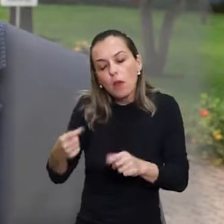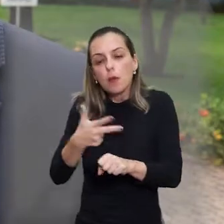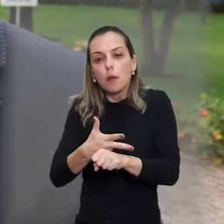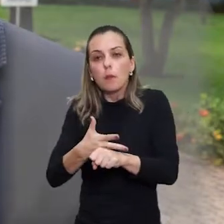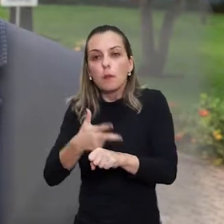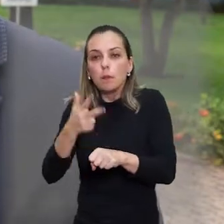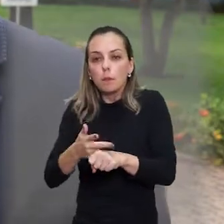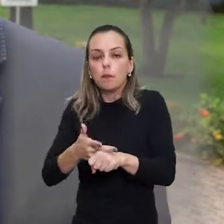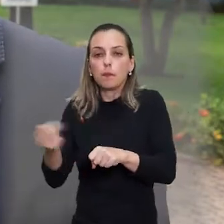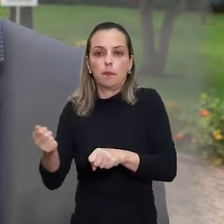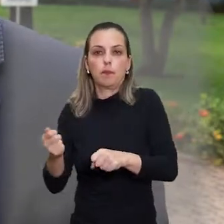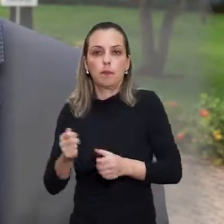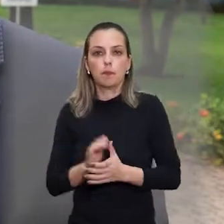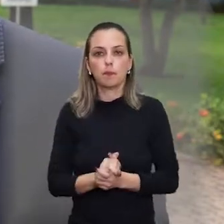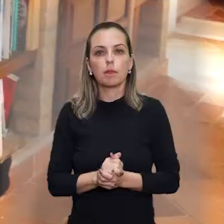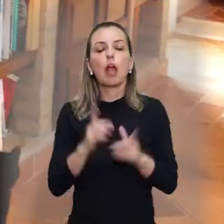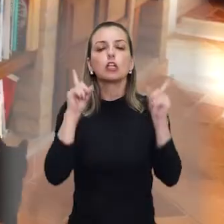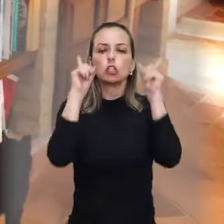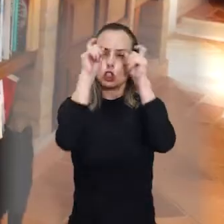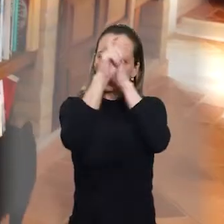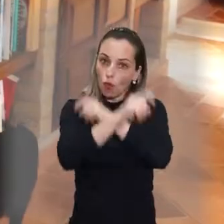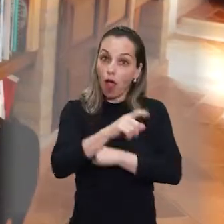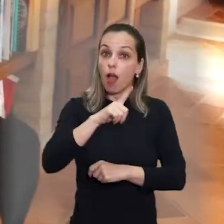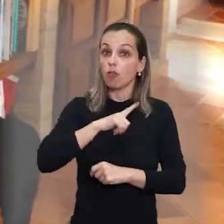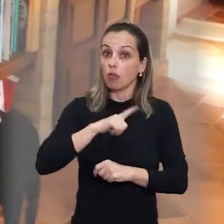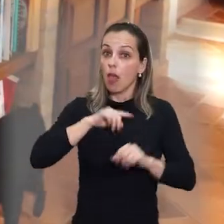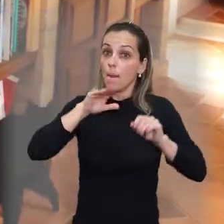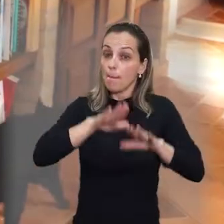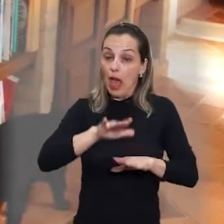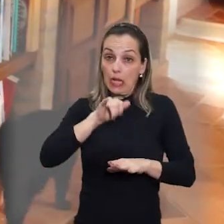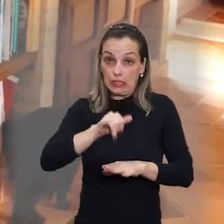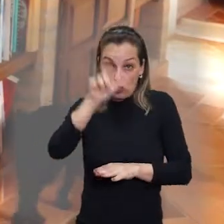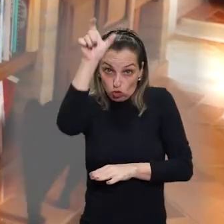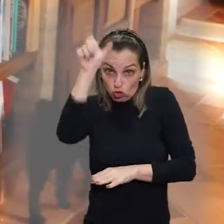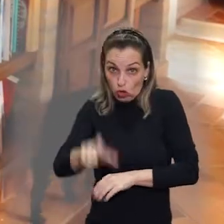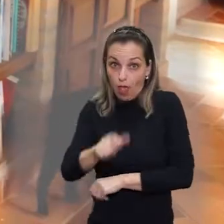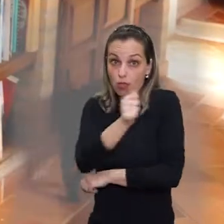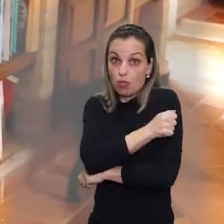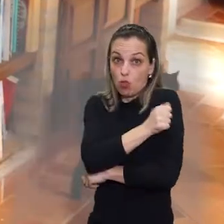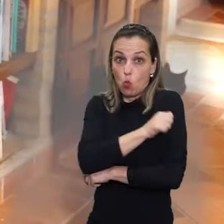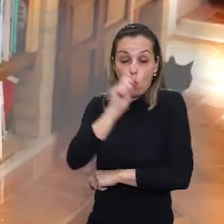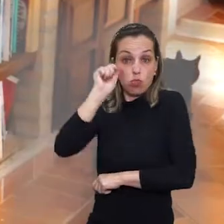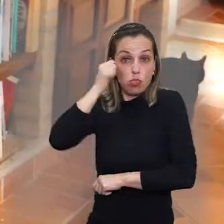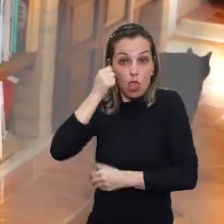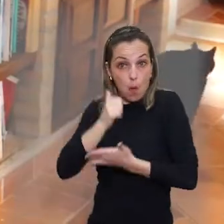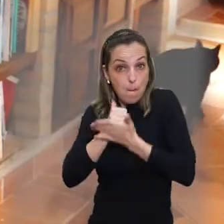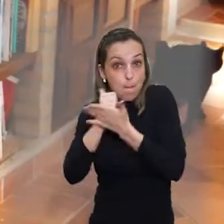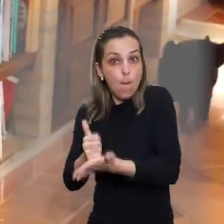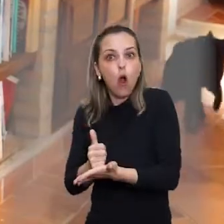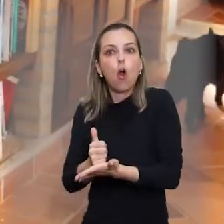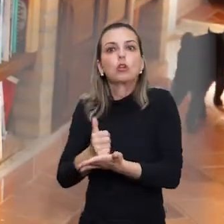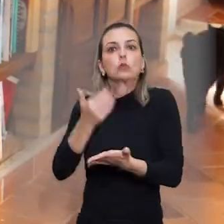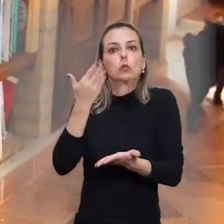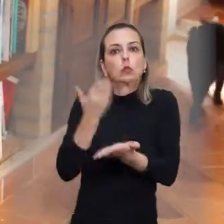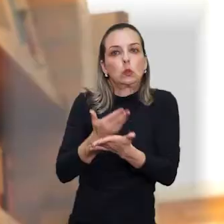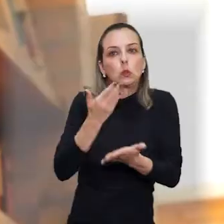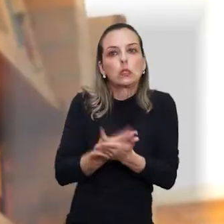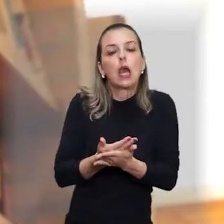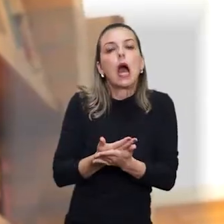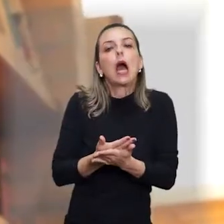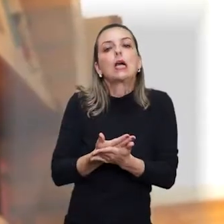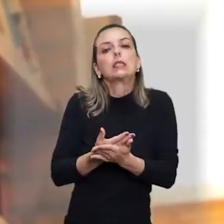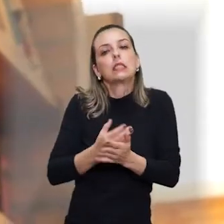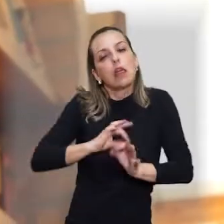desafio também que está na sociedade brasileira. Apesar das dificuldades, a experiência tem demonstrado que os alunos cotistas,